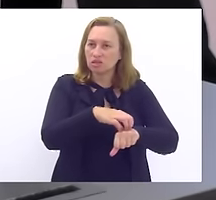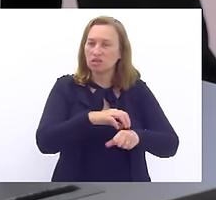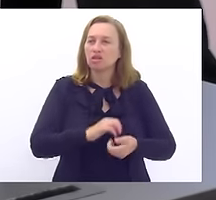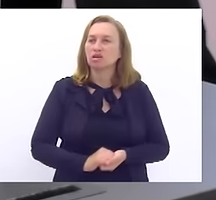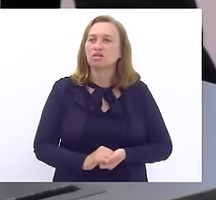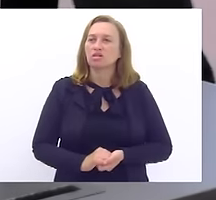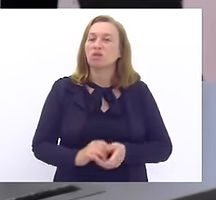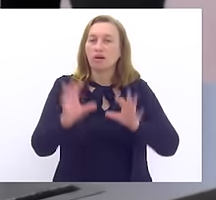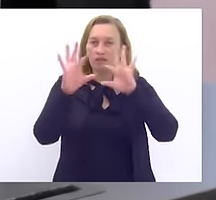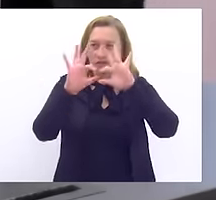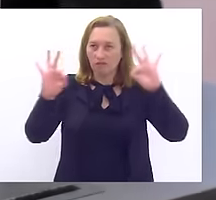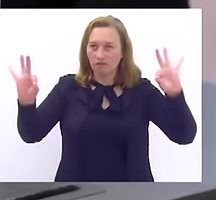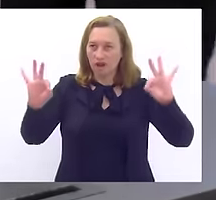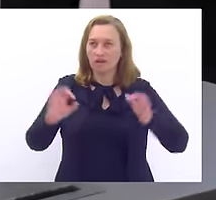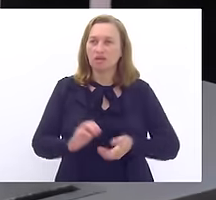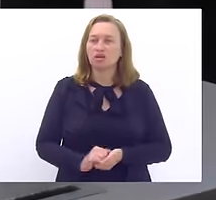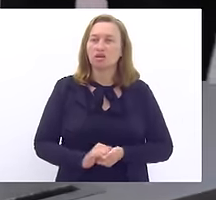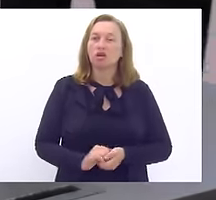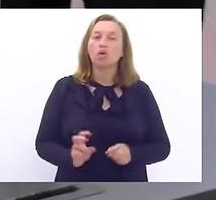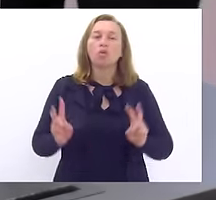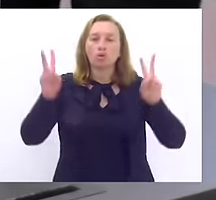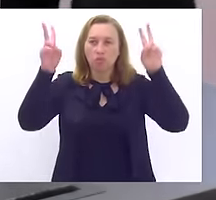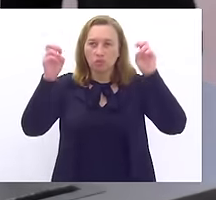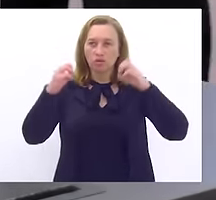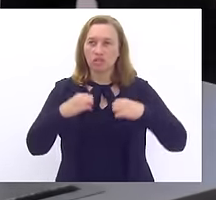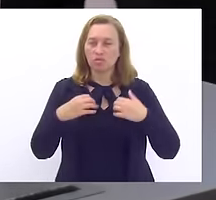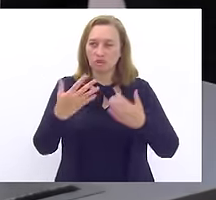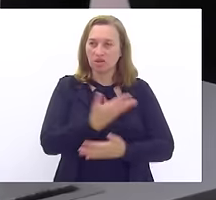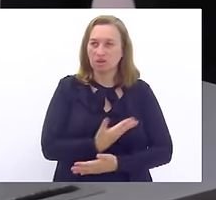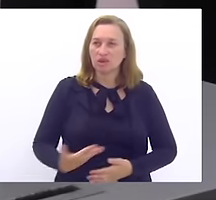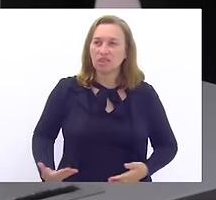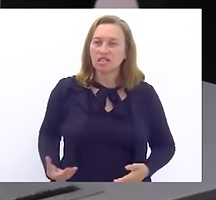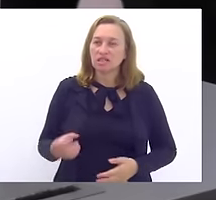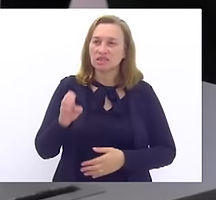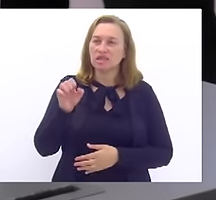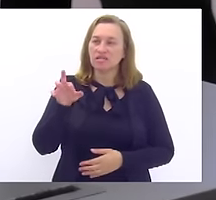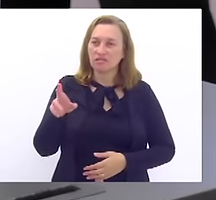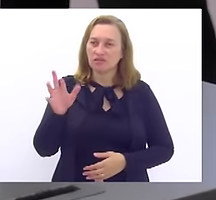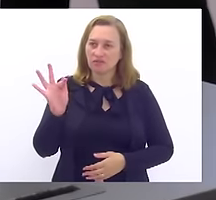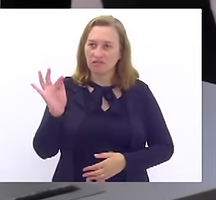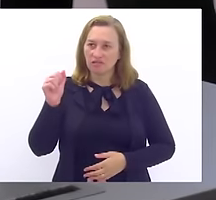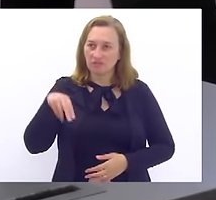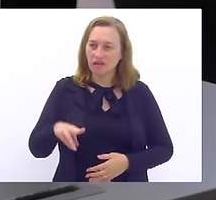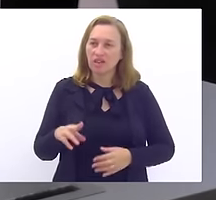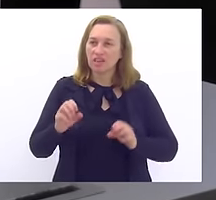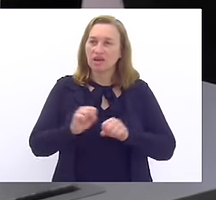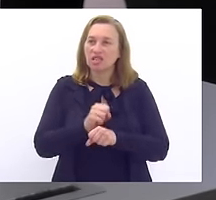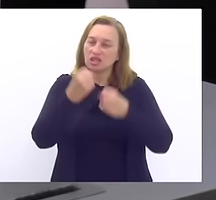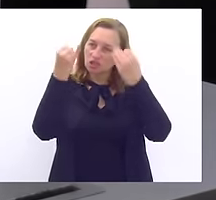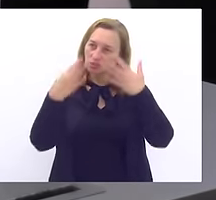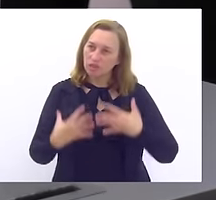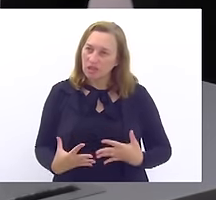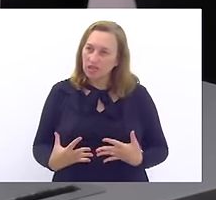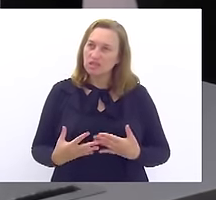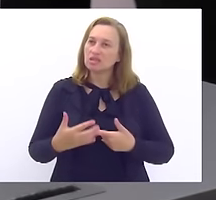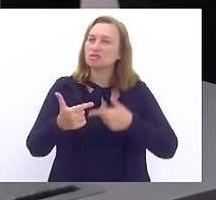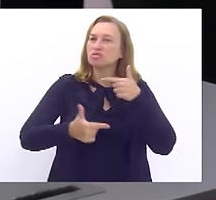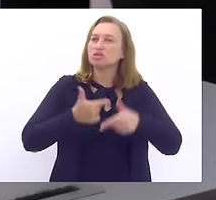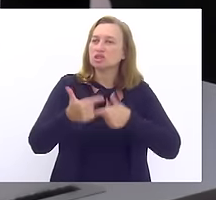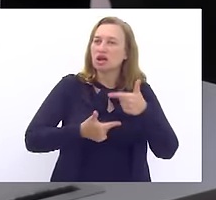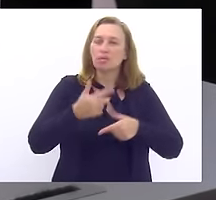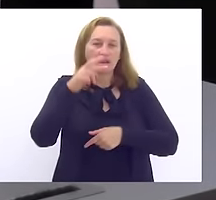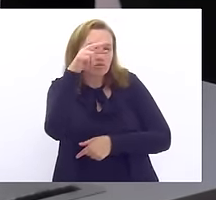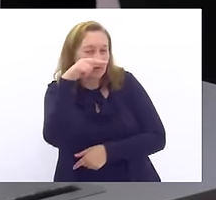a seguinte frase né o tema da audiência para você faz foi continuação dos esclarecimentos sobre a extensivas operações